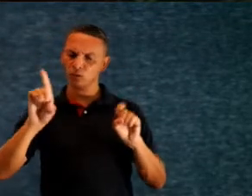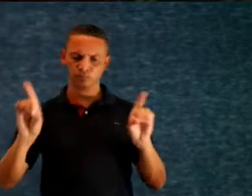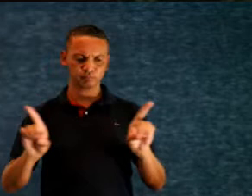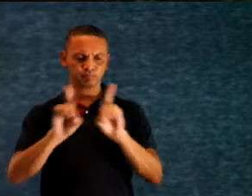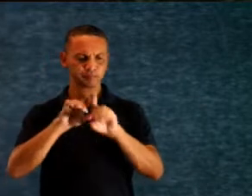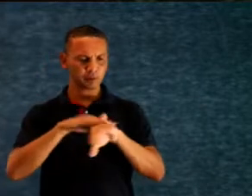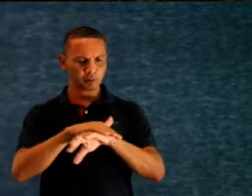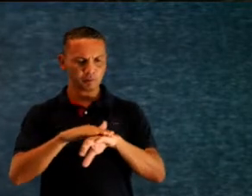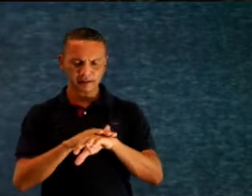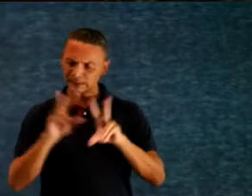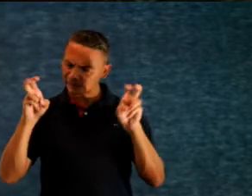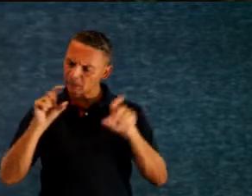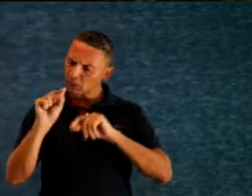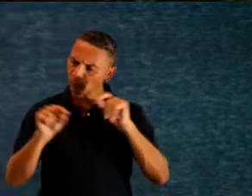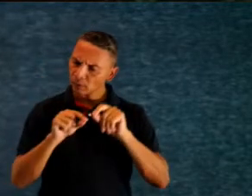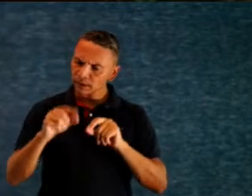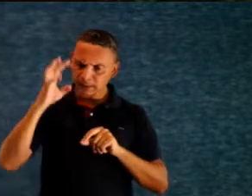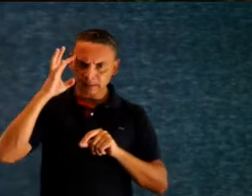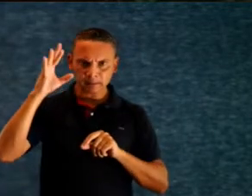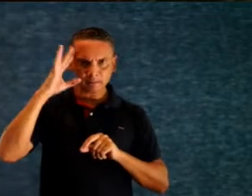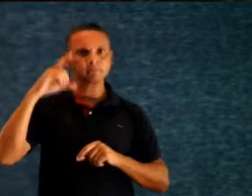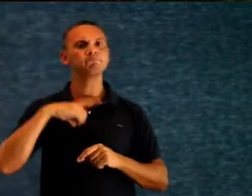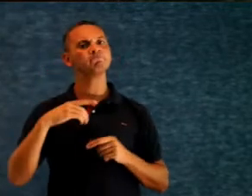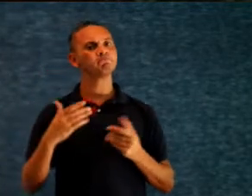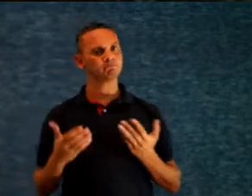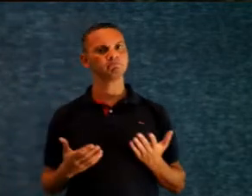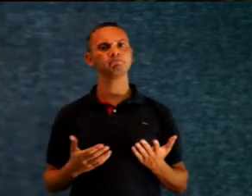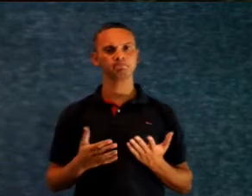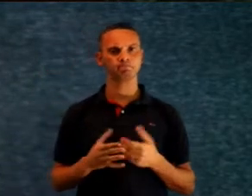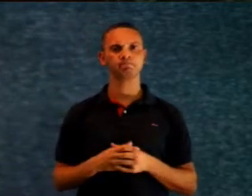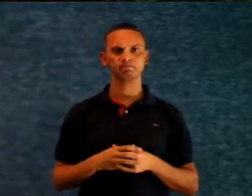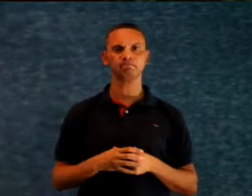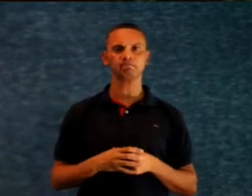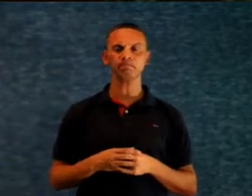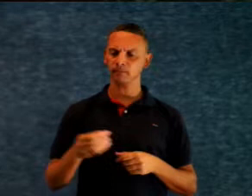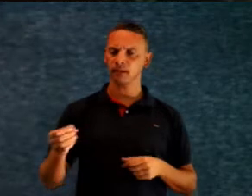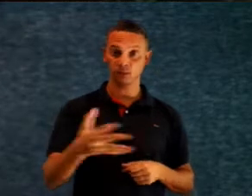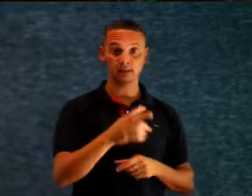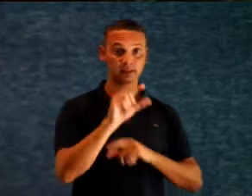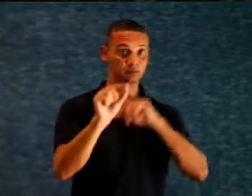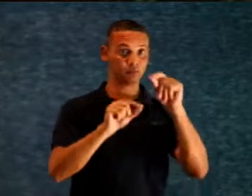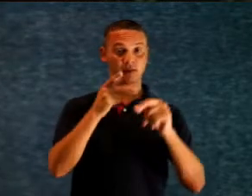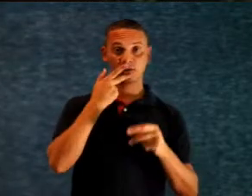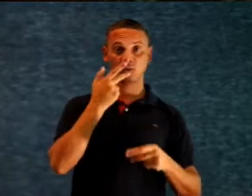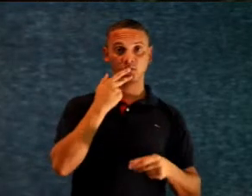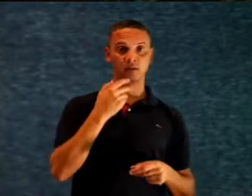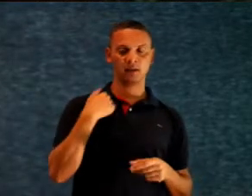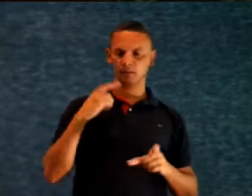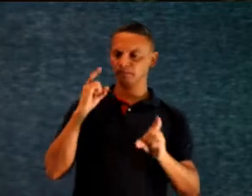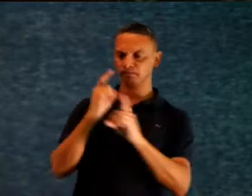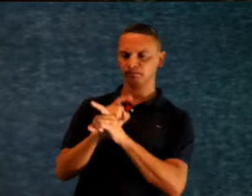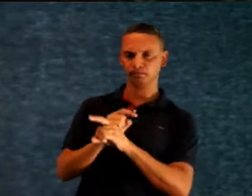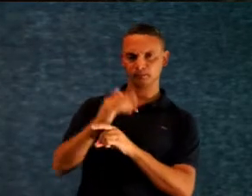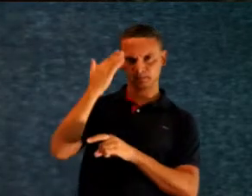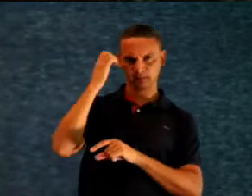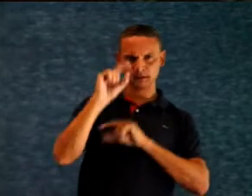É apenas uma atualização, que é uma atualização, eu diria, melancólica, sobre o que eu acabei